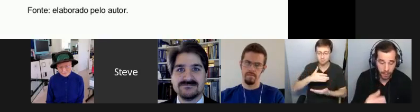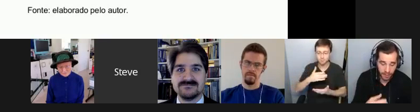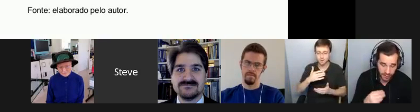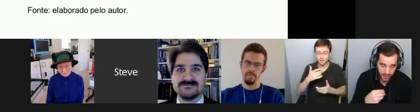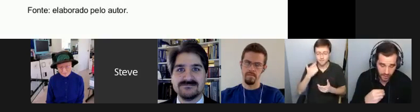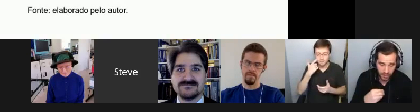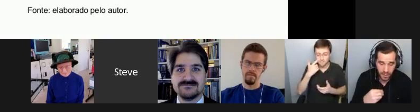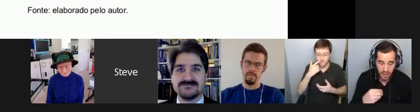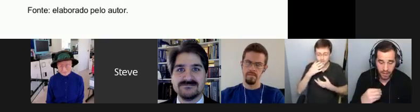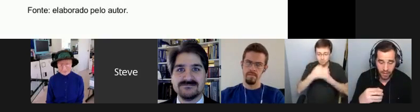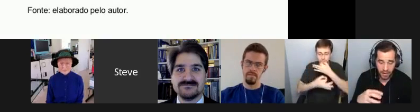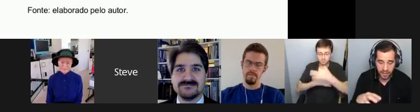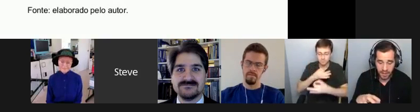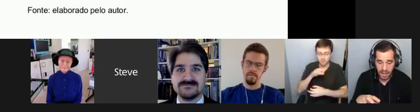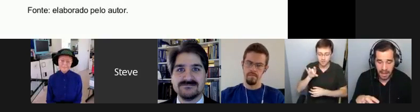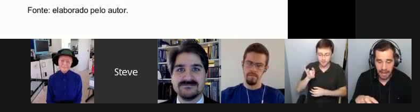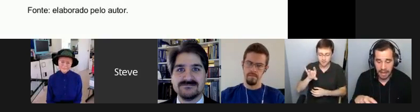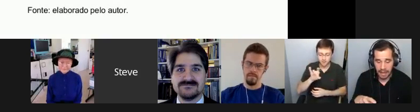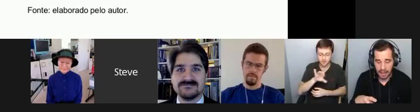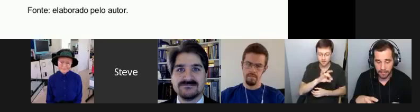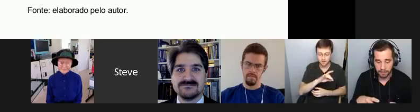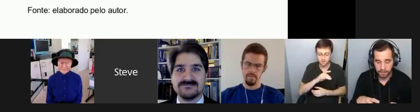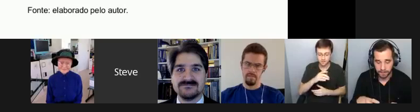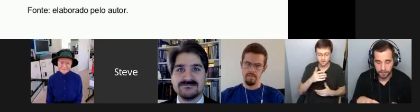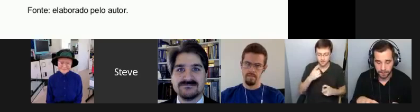E depois disso, nós